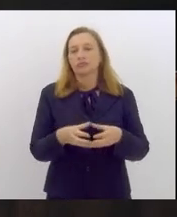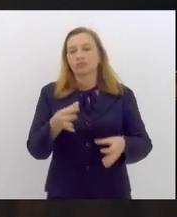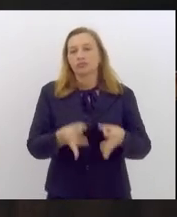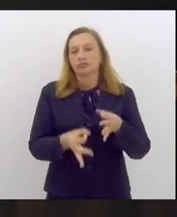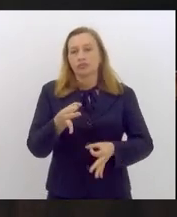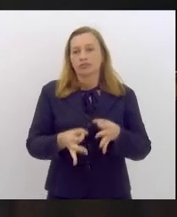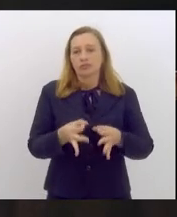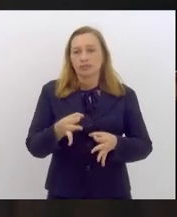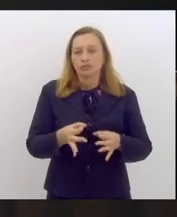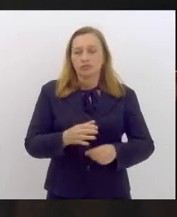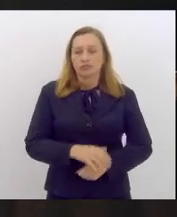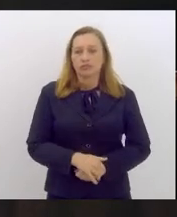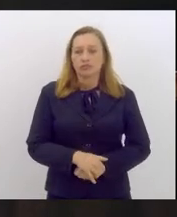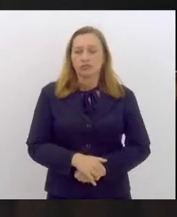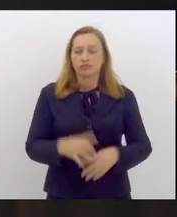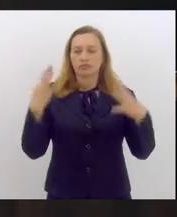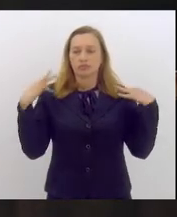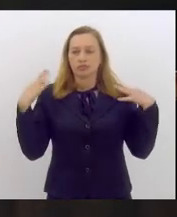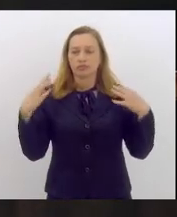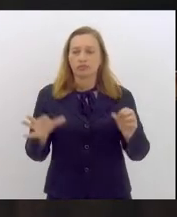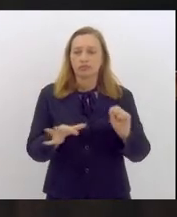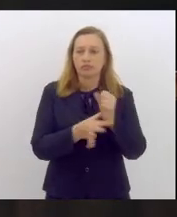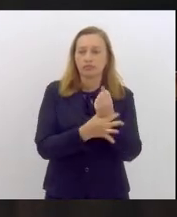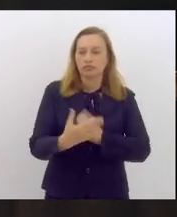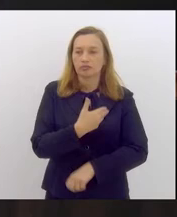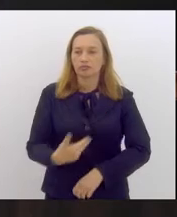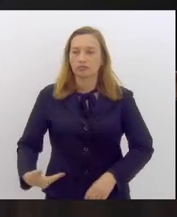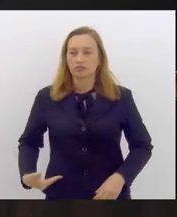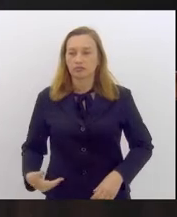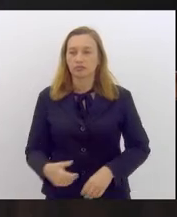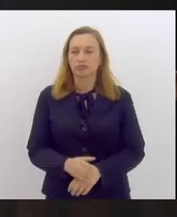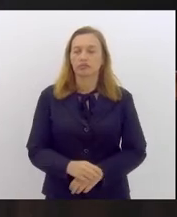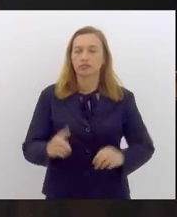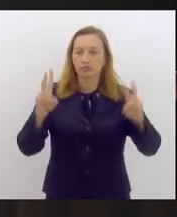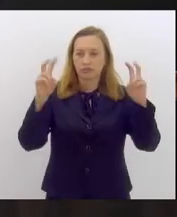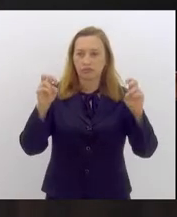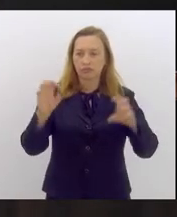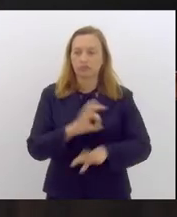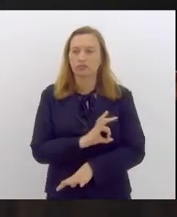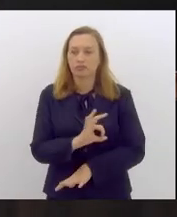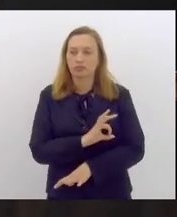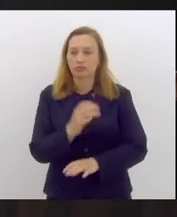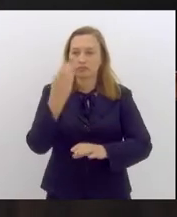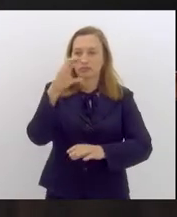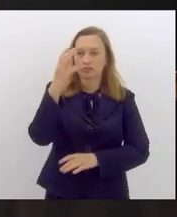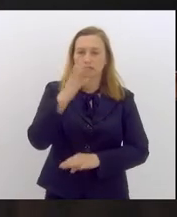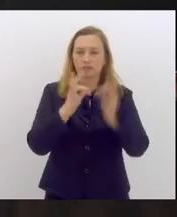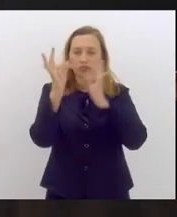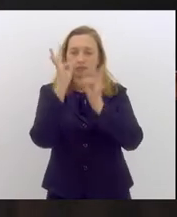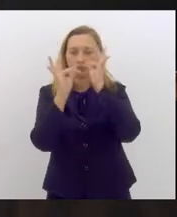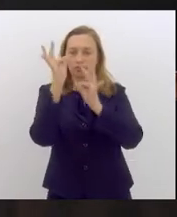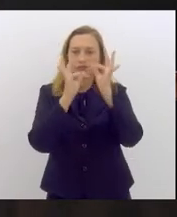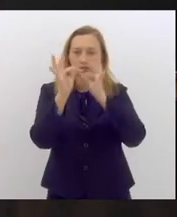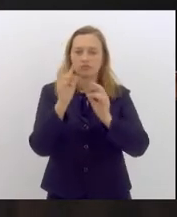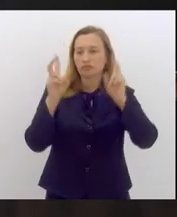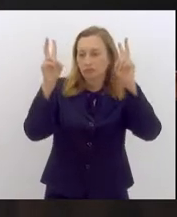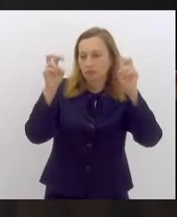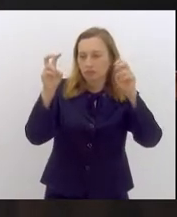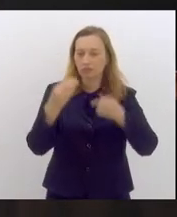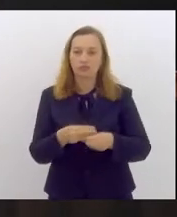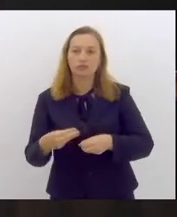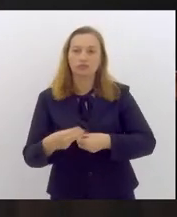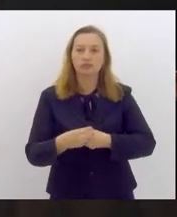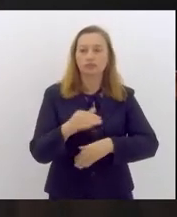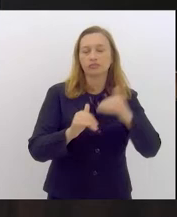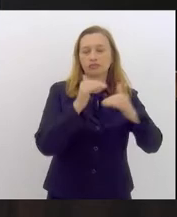Constituição e Justiça, de Turismo e de Segurança Pública, Assuntos de Polícia, de Ciência e Tecnologia, de Assuntos Municipais